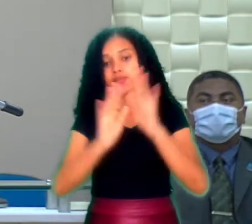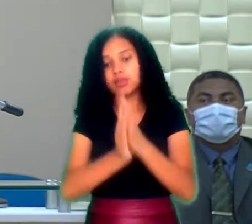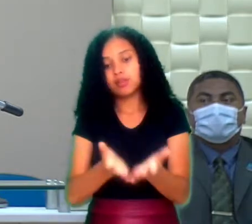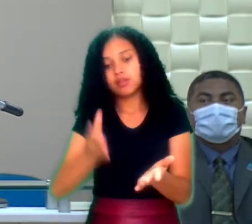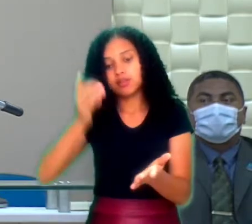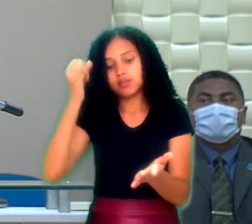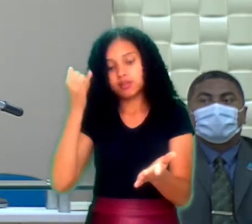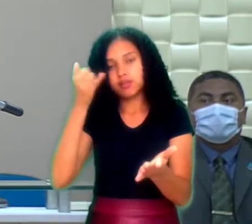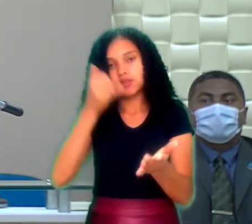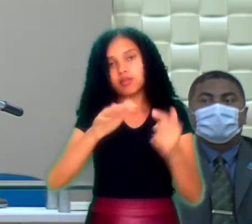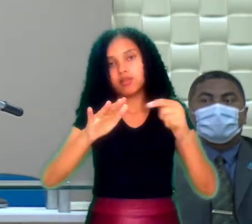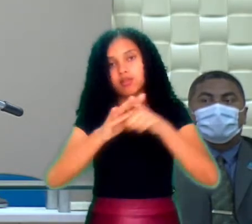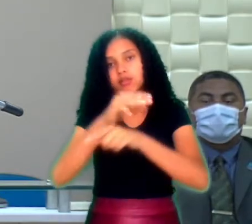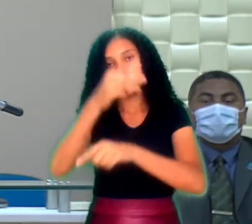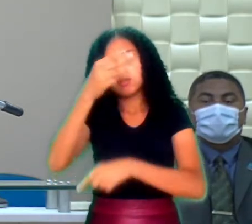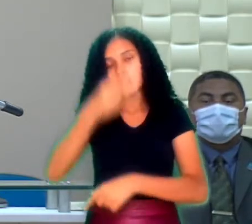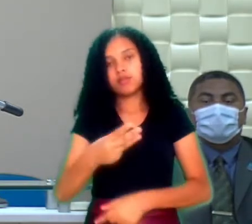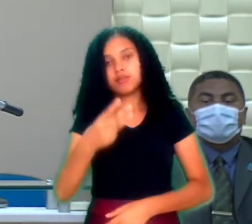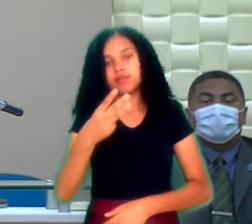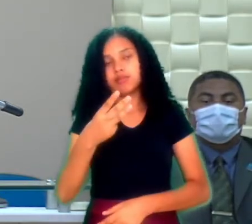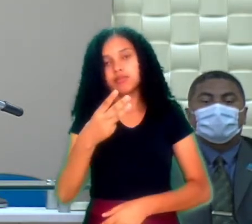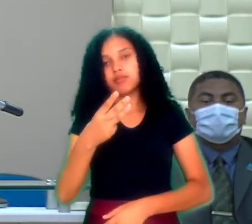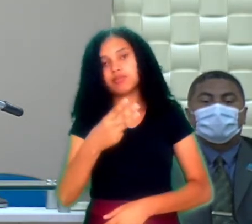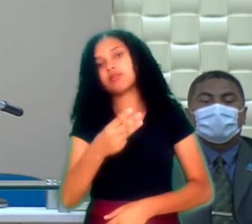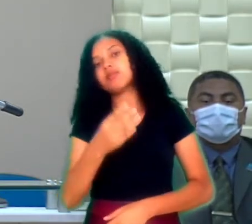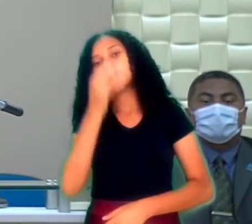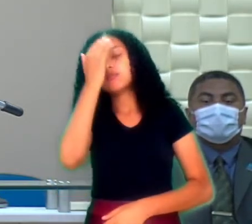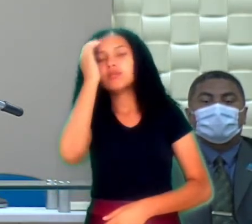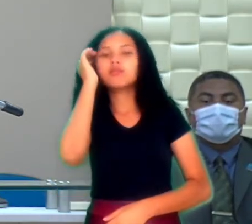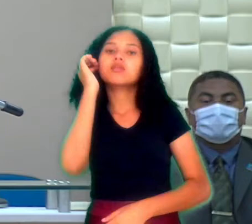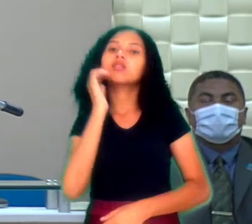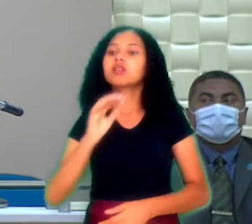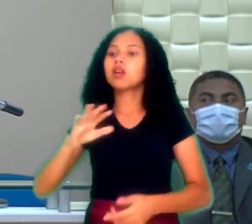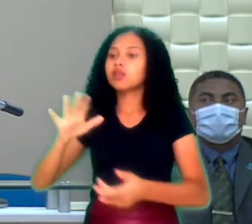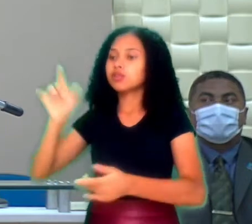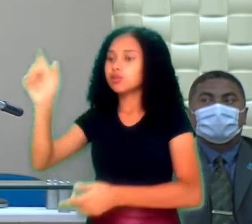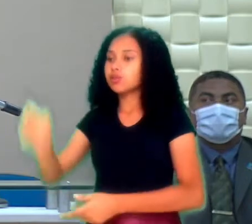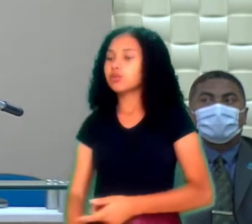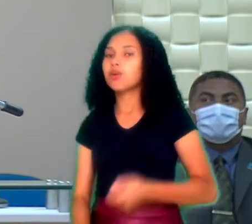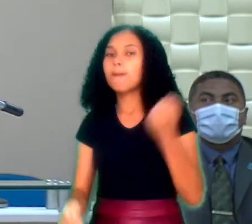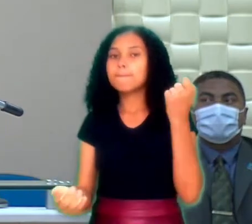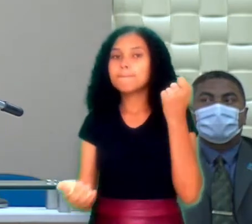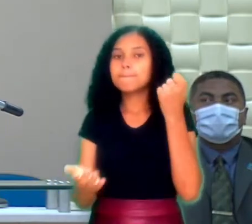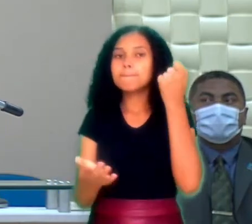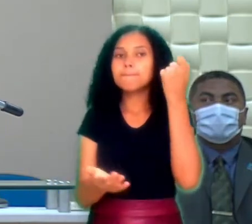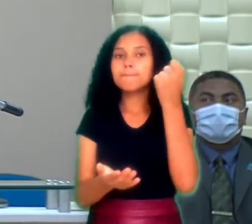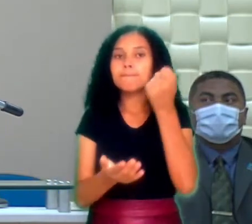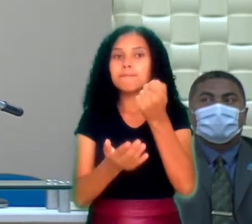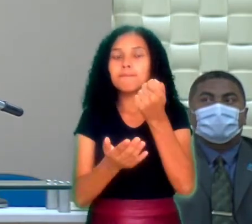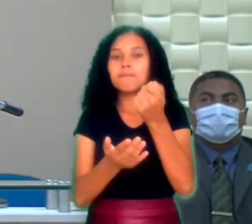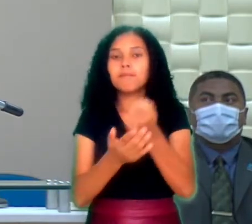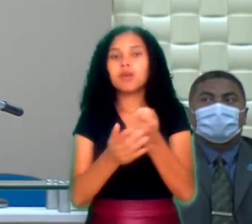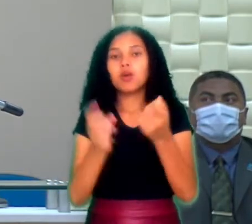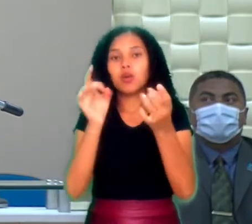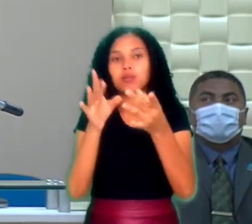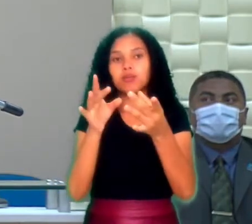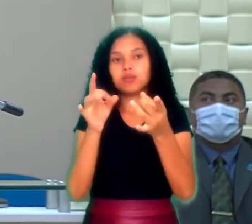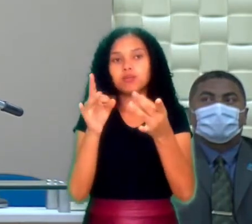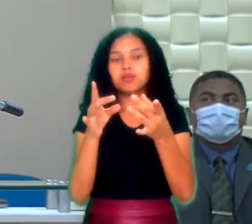no versículo 3, que ele pagou a sua passagem e